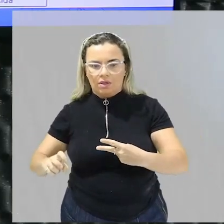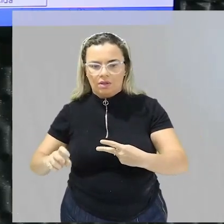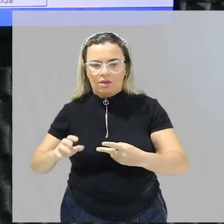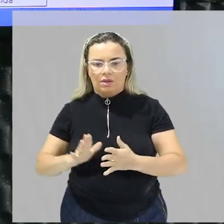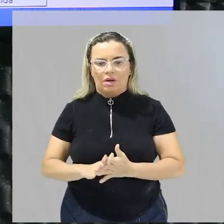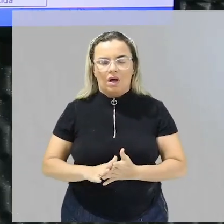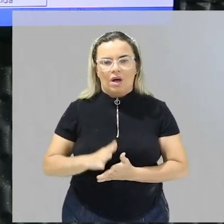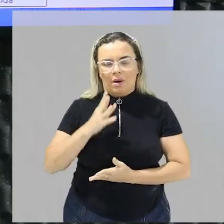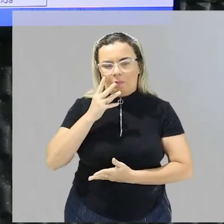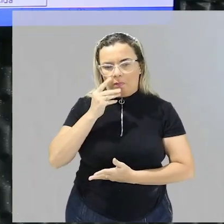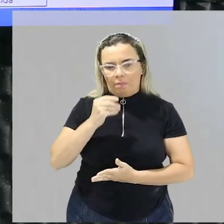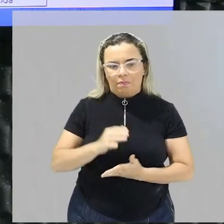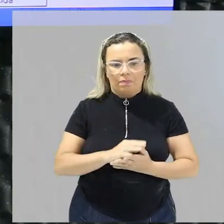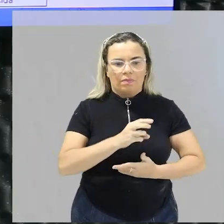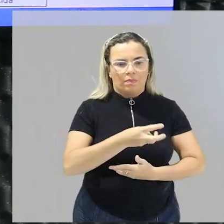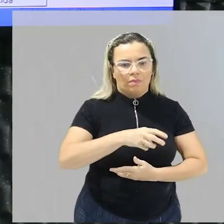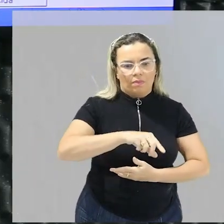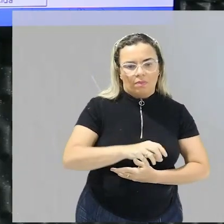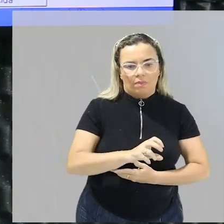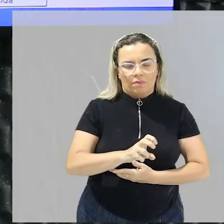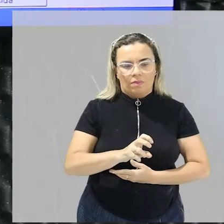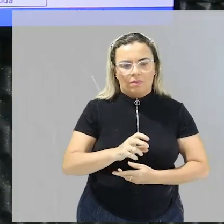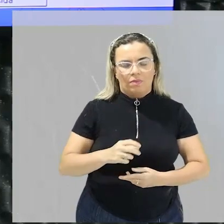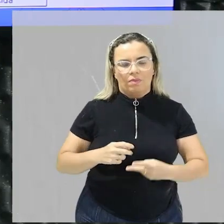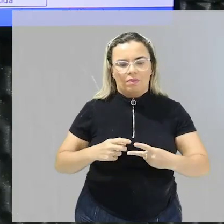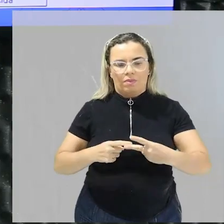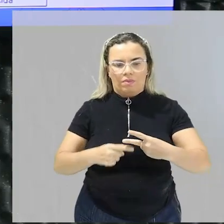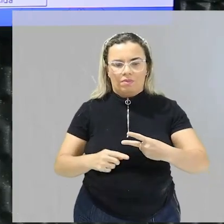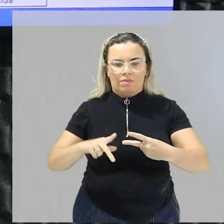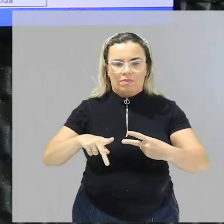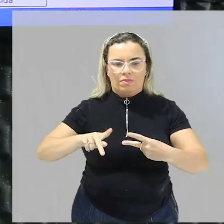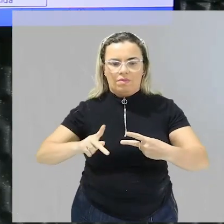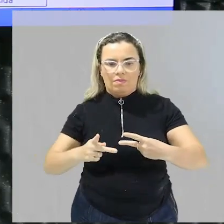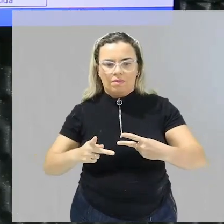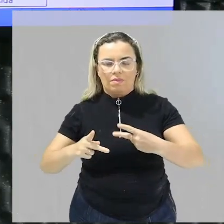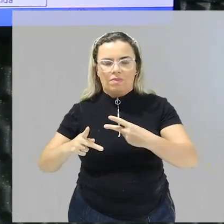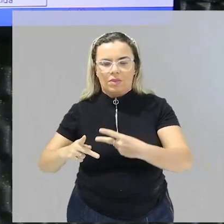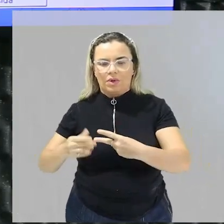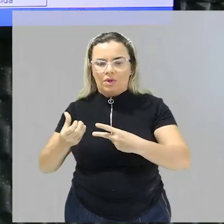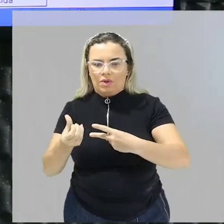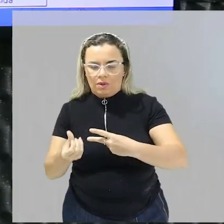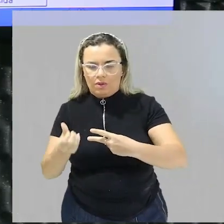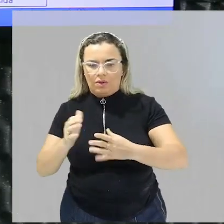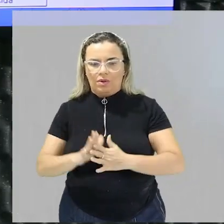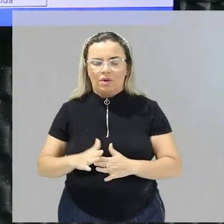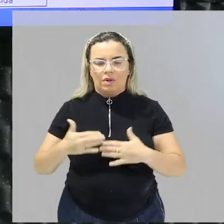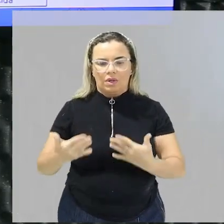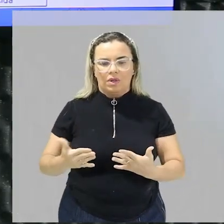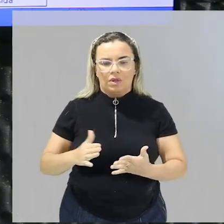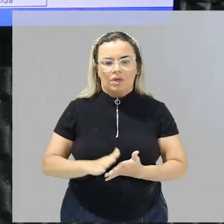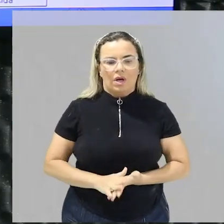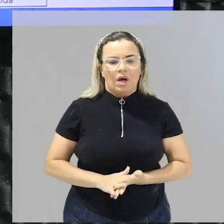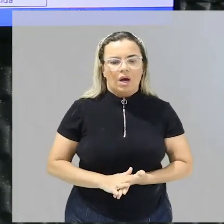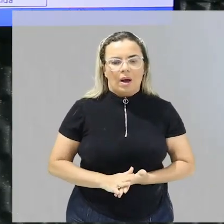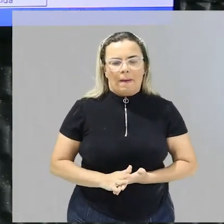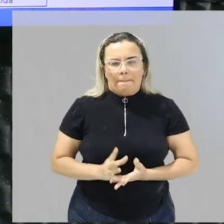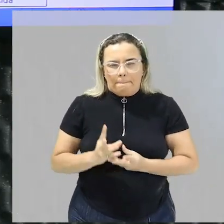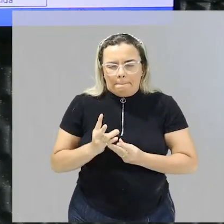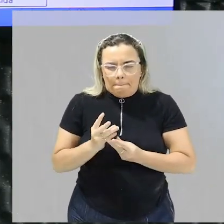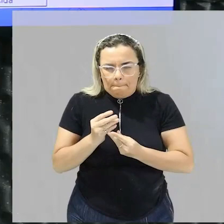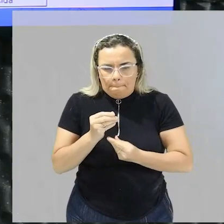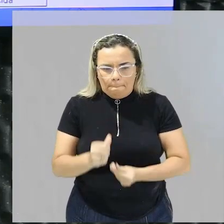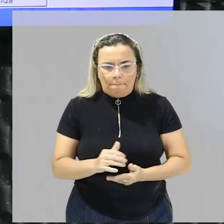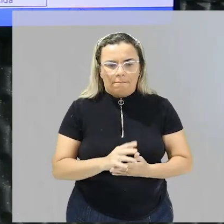ácida, 3,5 menor ou igual a pH, menor que 6. E a muito ácida, o pH